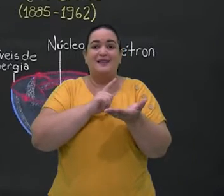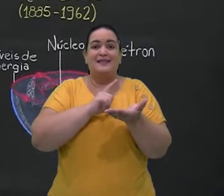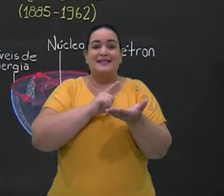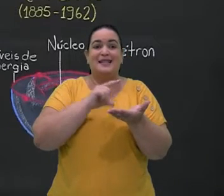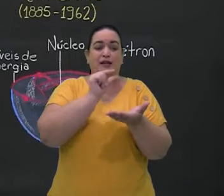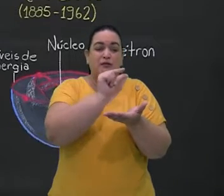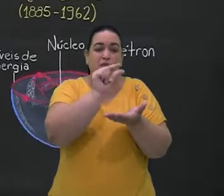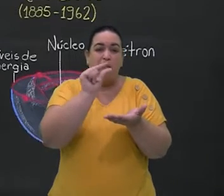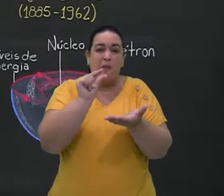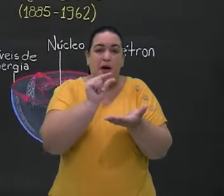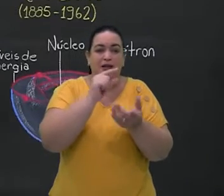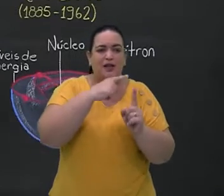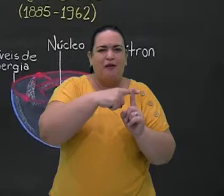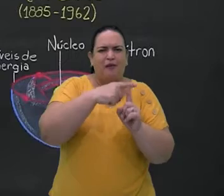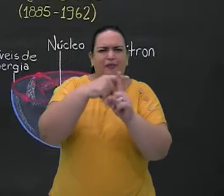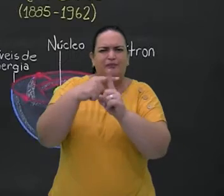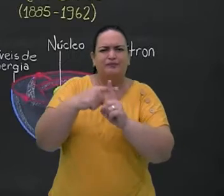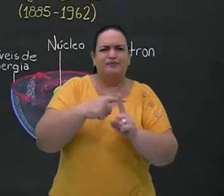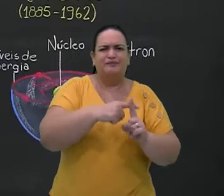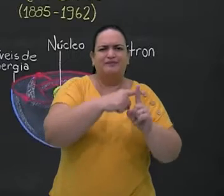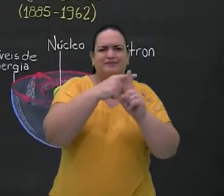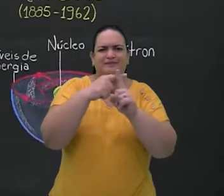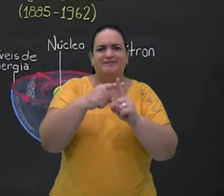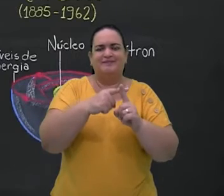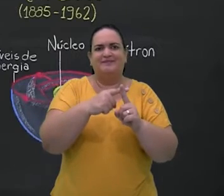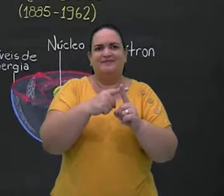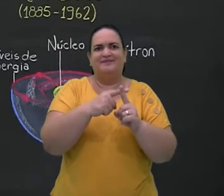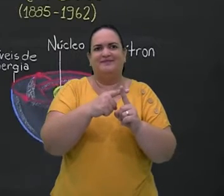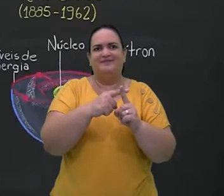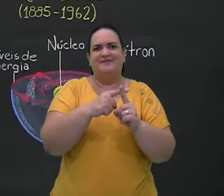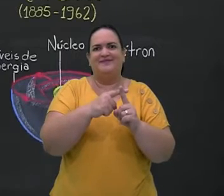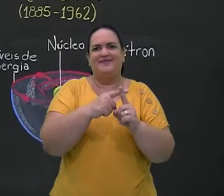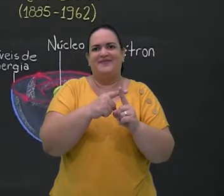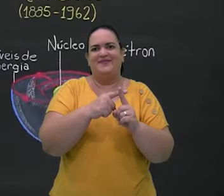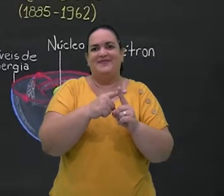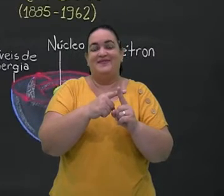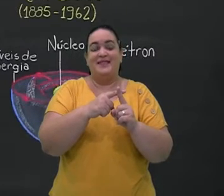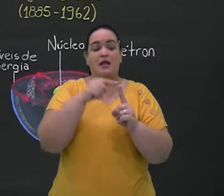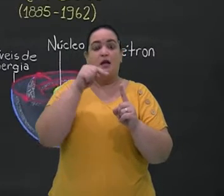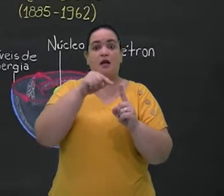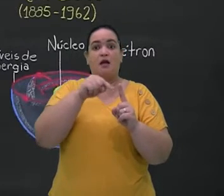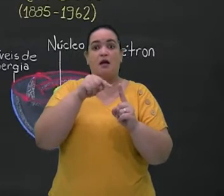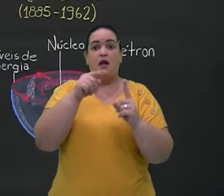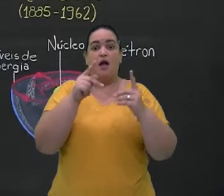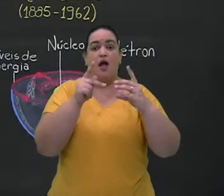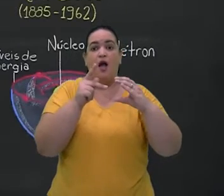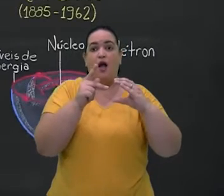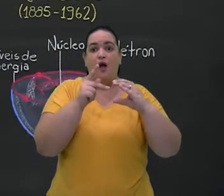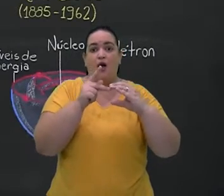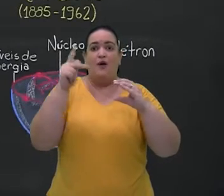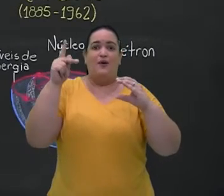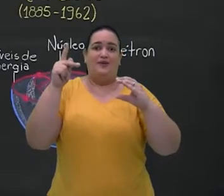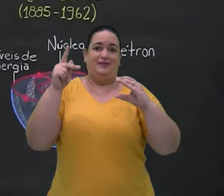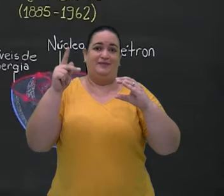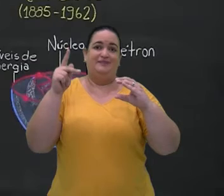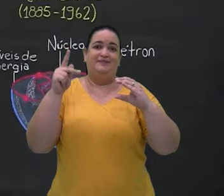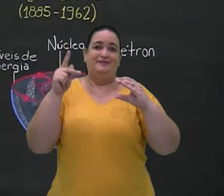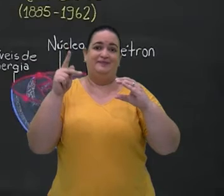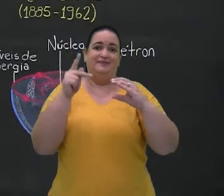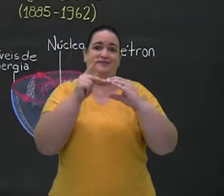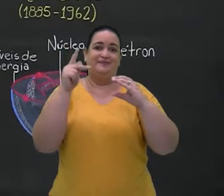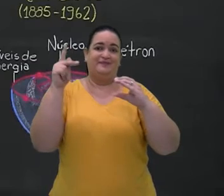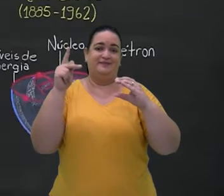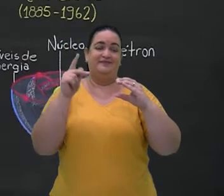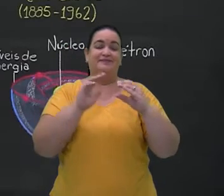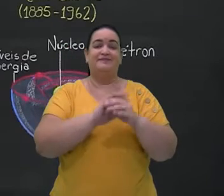positivamente. Essas partículas positivas, Rutherford, denominou de prótons. Então vamos